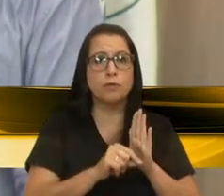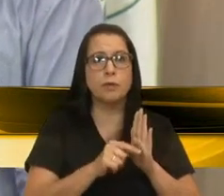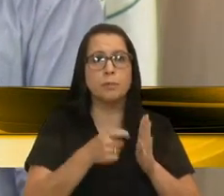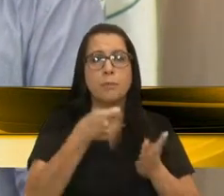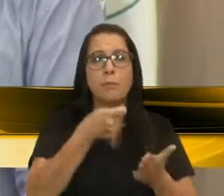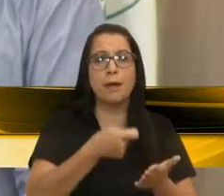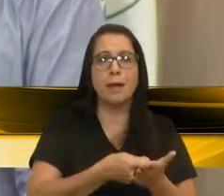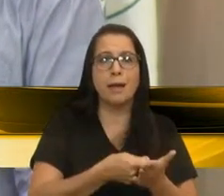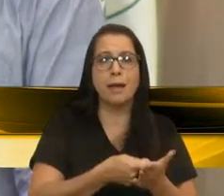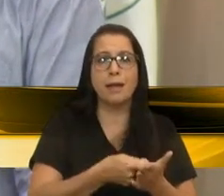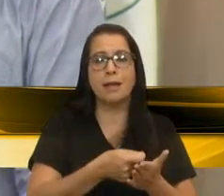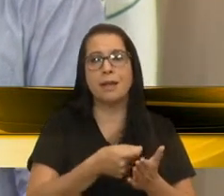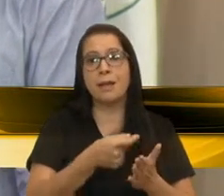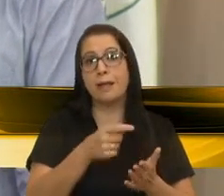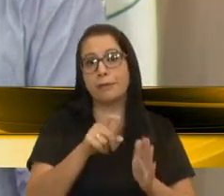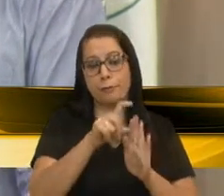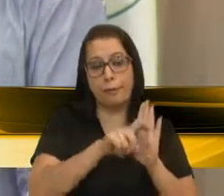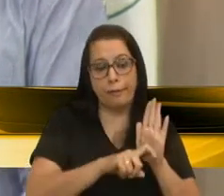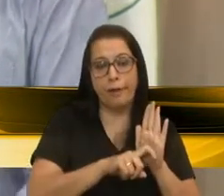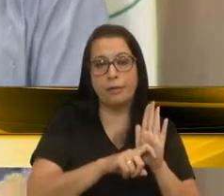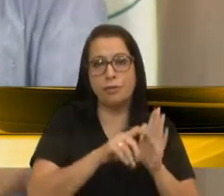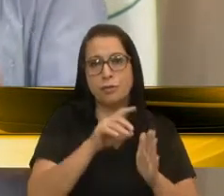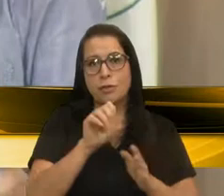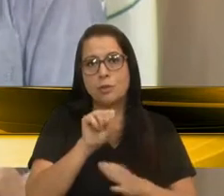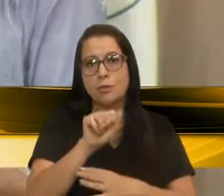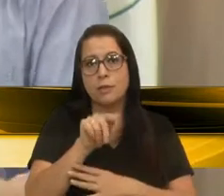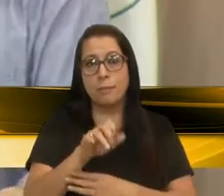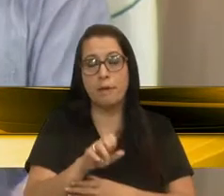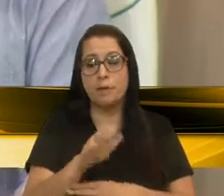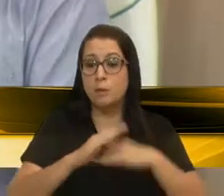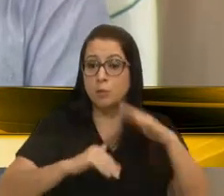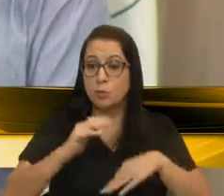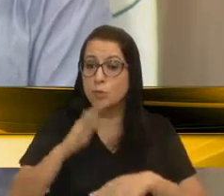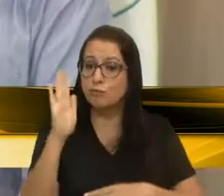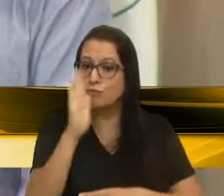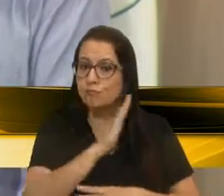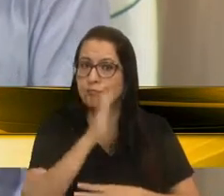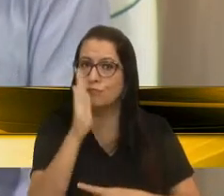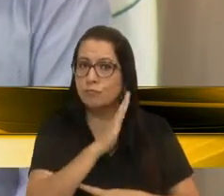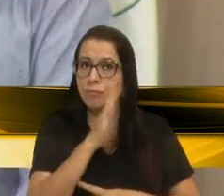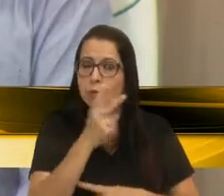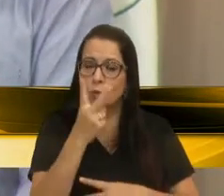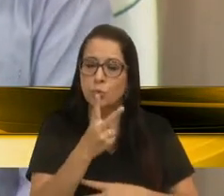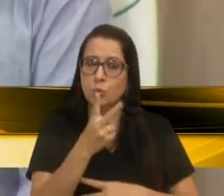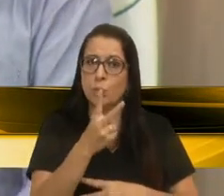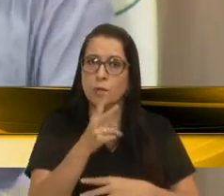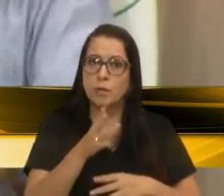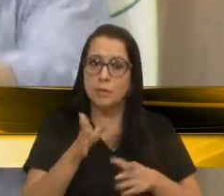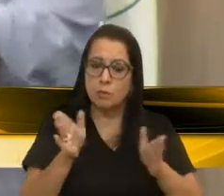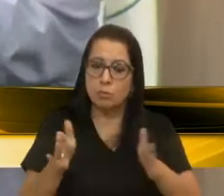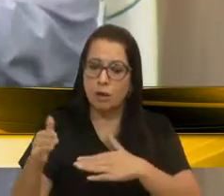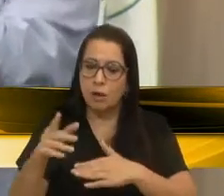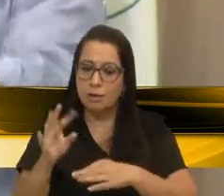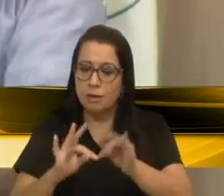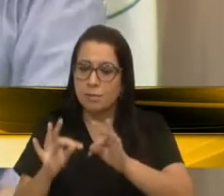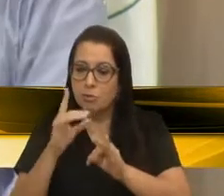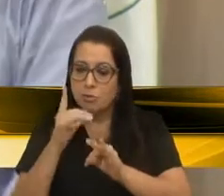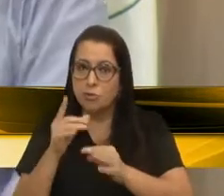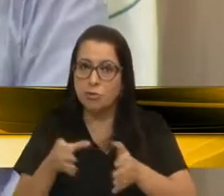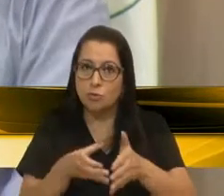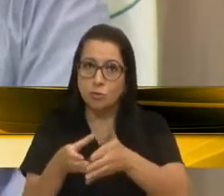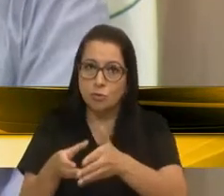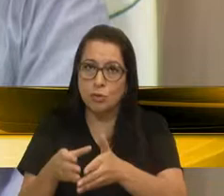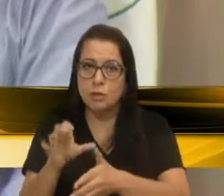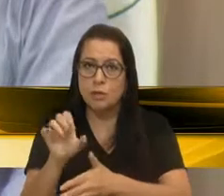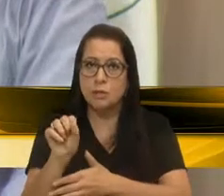SAMAI, sendo que nós temos que construir urgentemente 2 grandes estações de tratamento de esgoto, Arroio